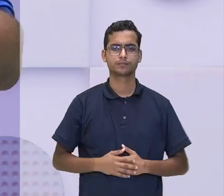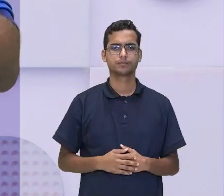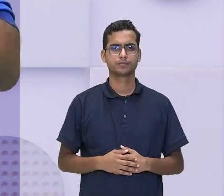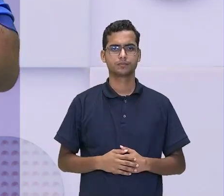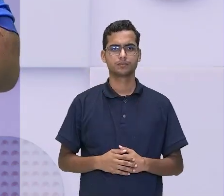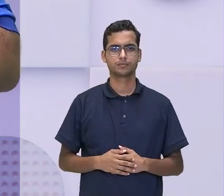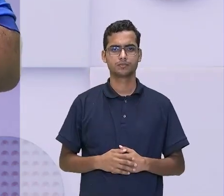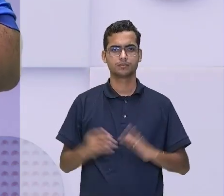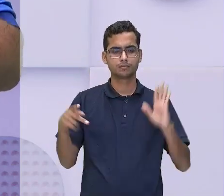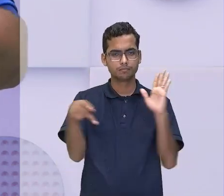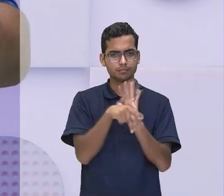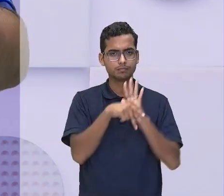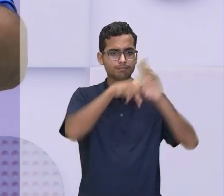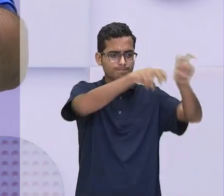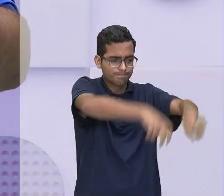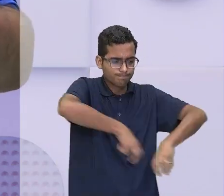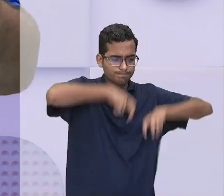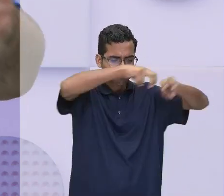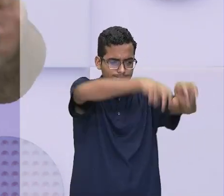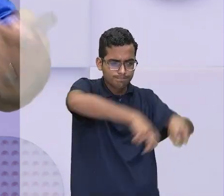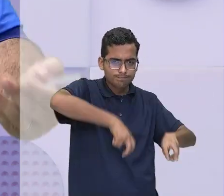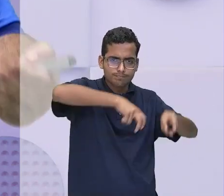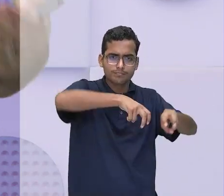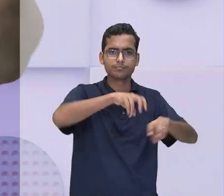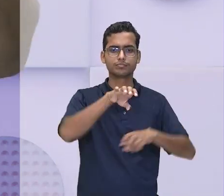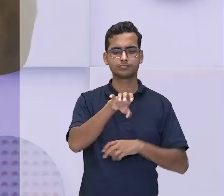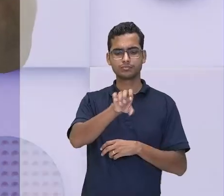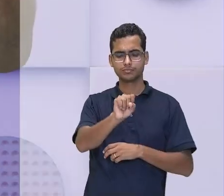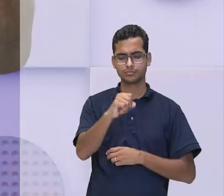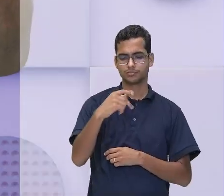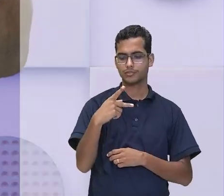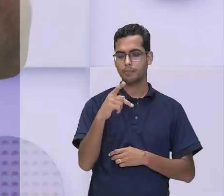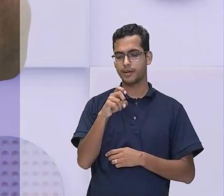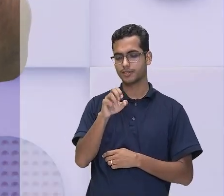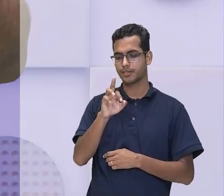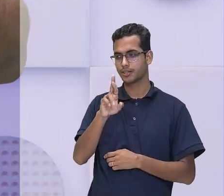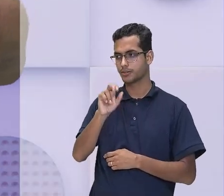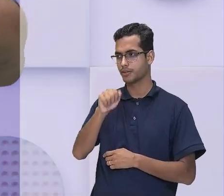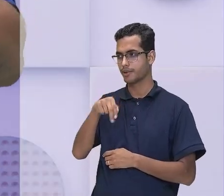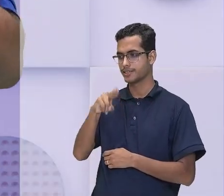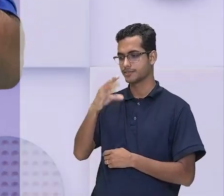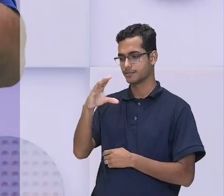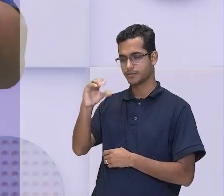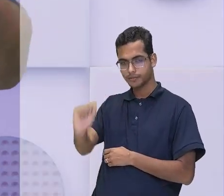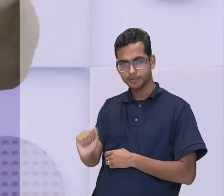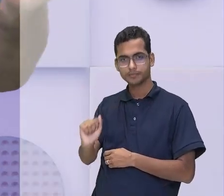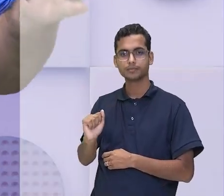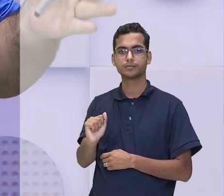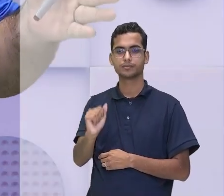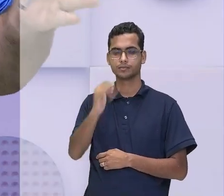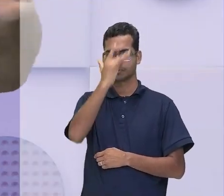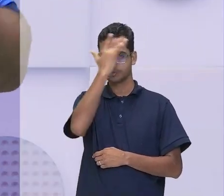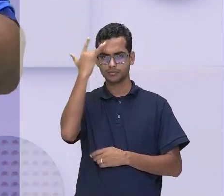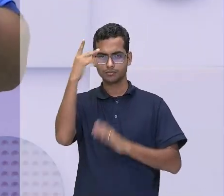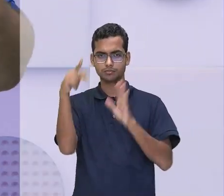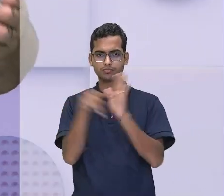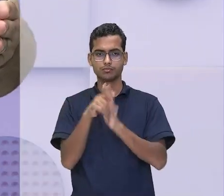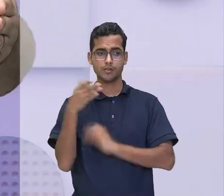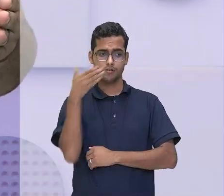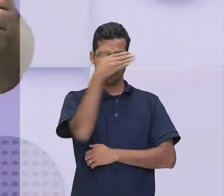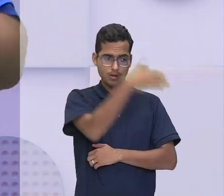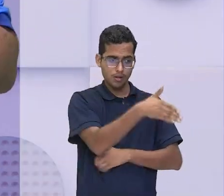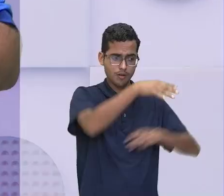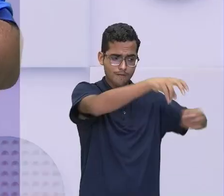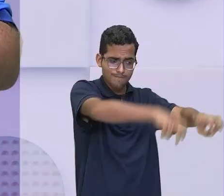Fazendas da Esperança. Essa Fazenda da Esperança que as pessoas vão para sítios, fazem trabalhos comunitários